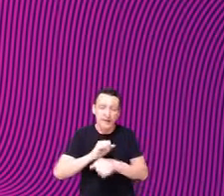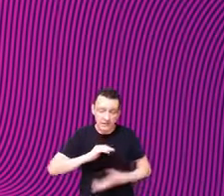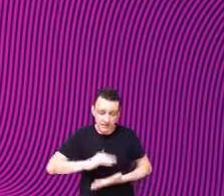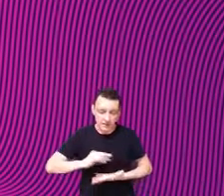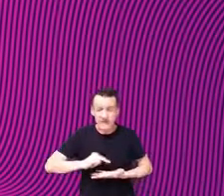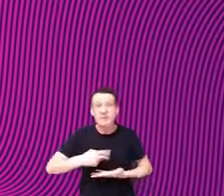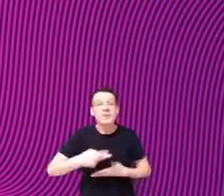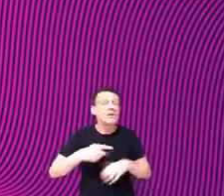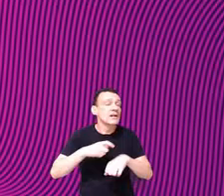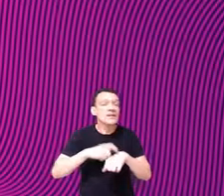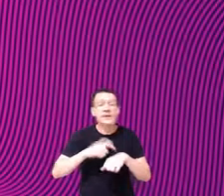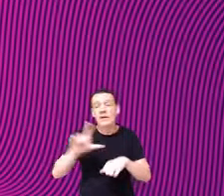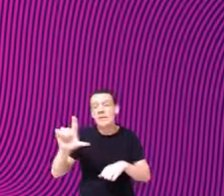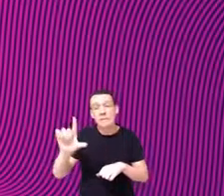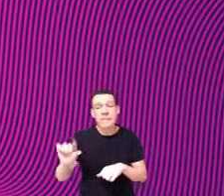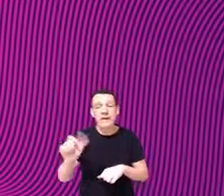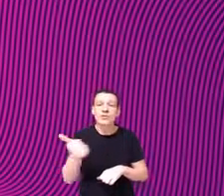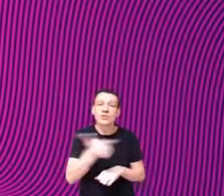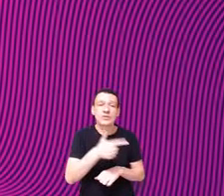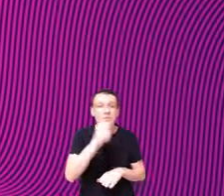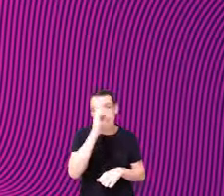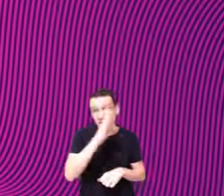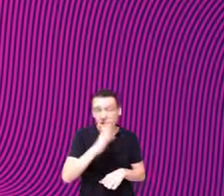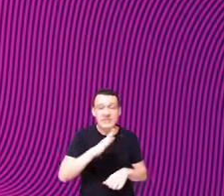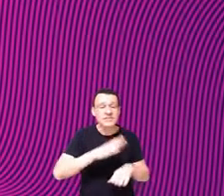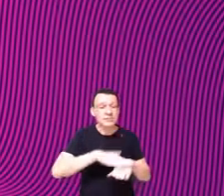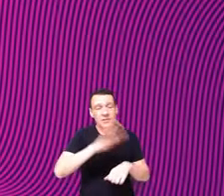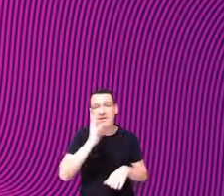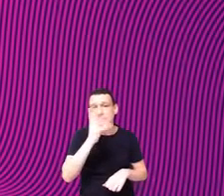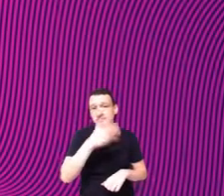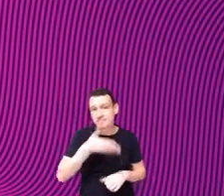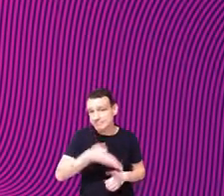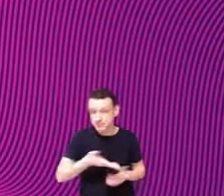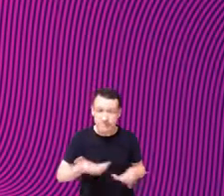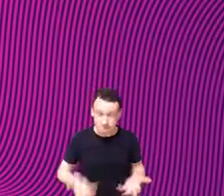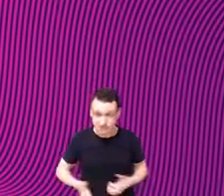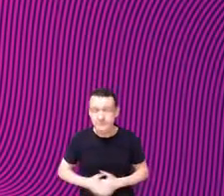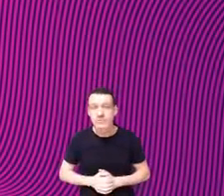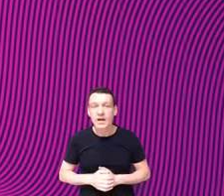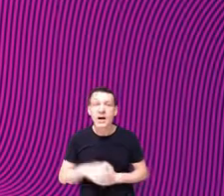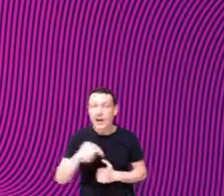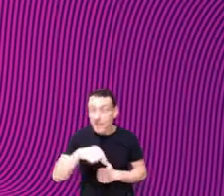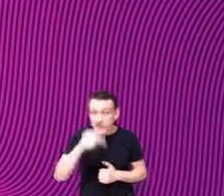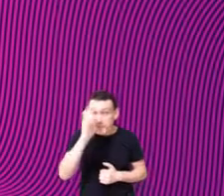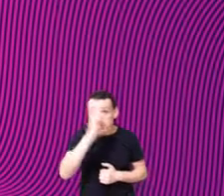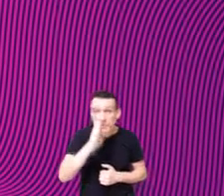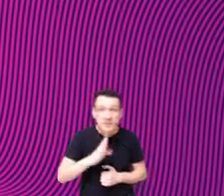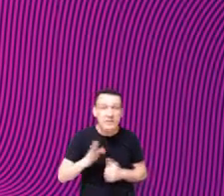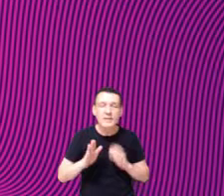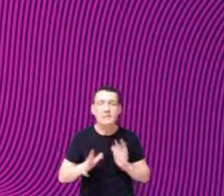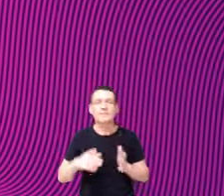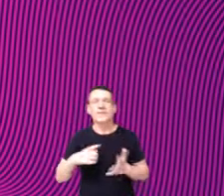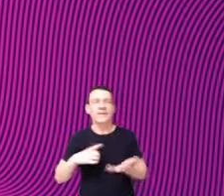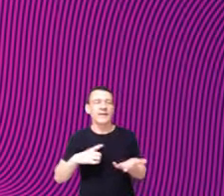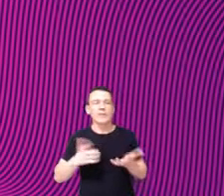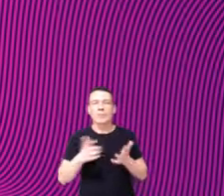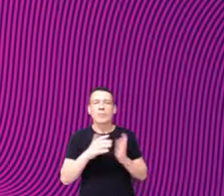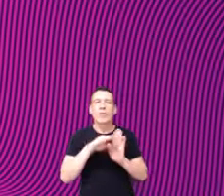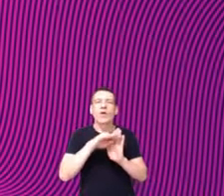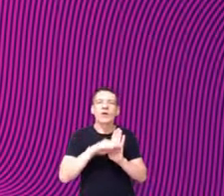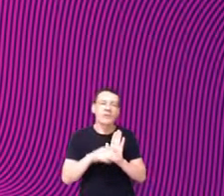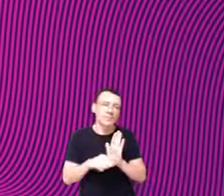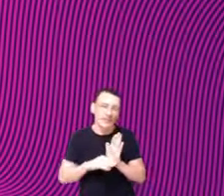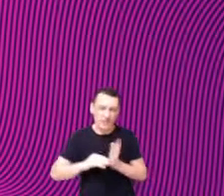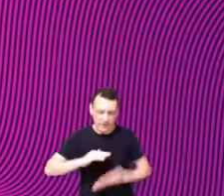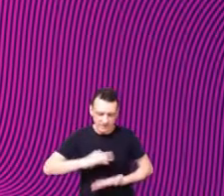Brasil tem essa característica, né? Mesmo com um programa de transplante tão ativo, na